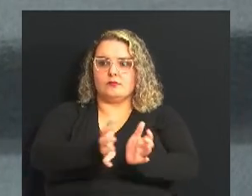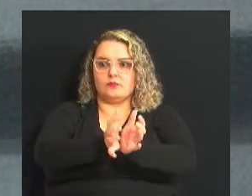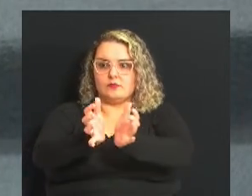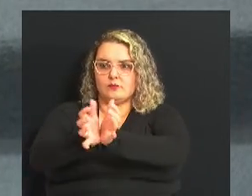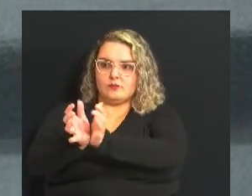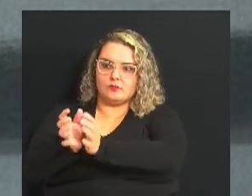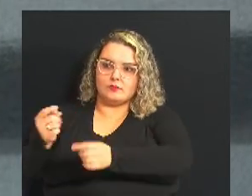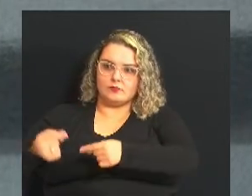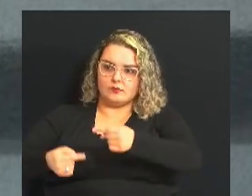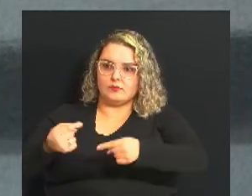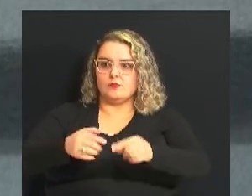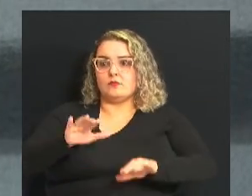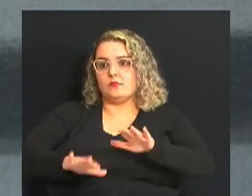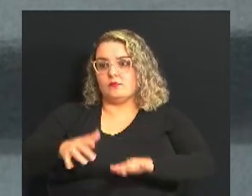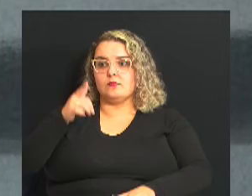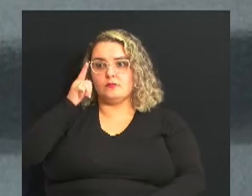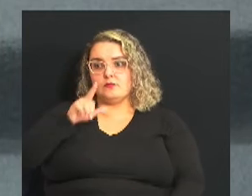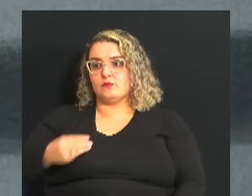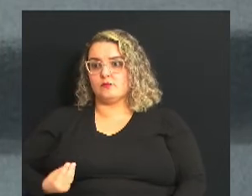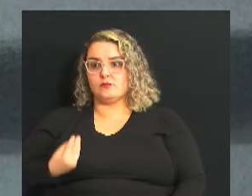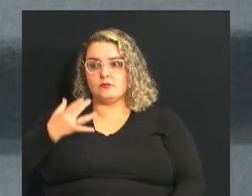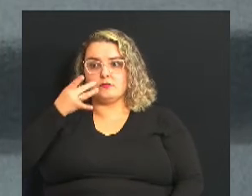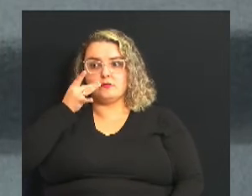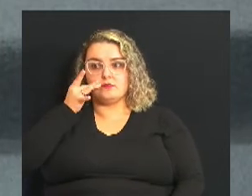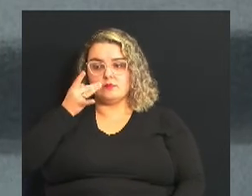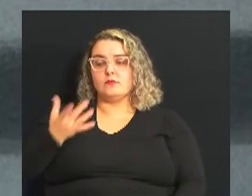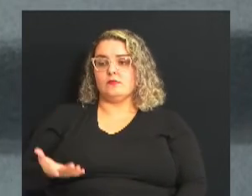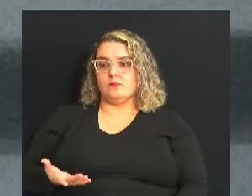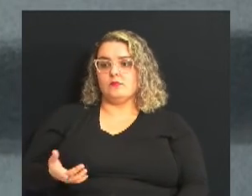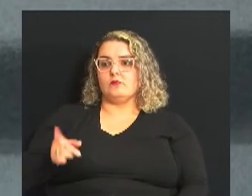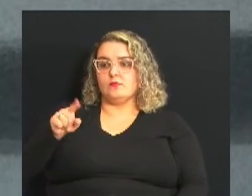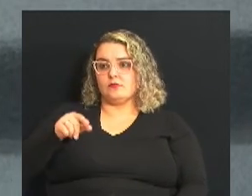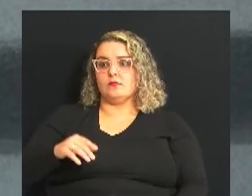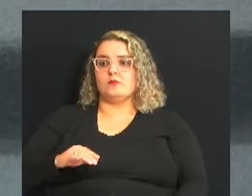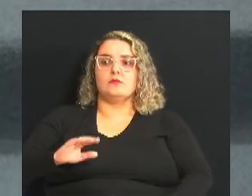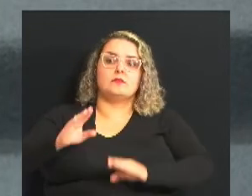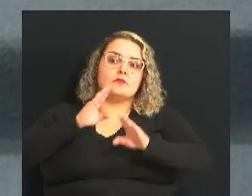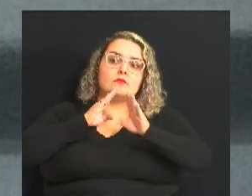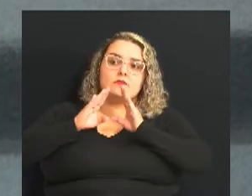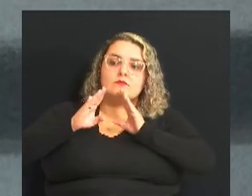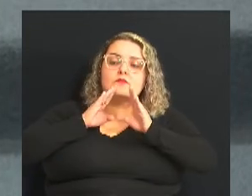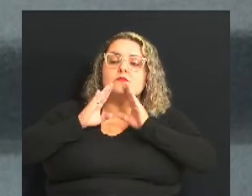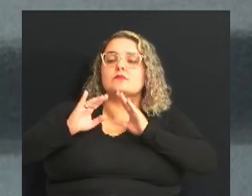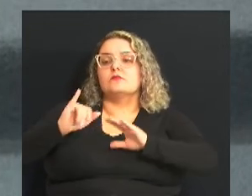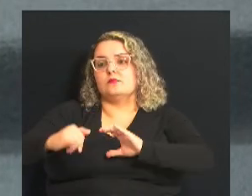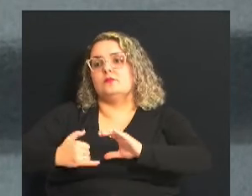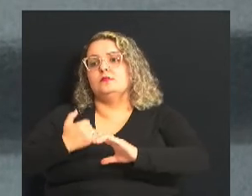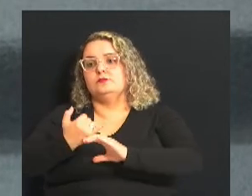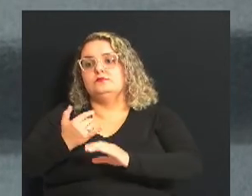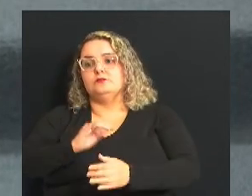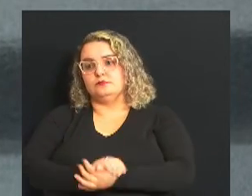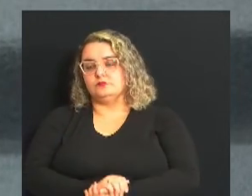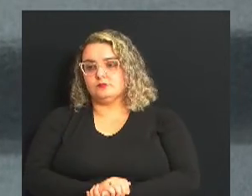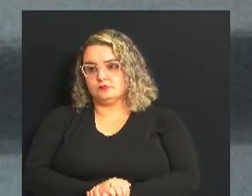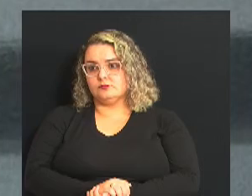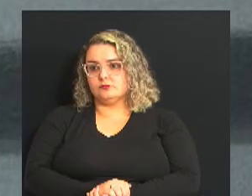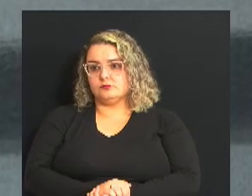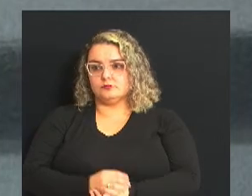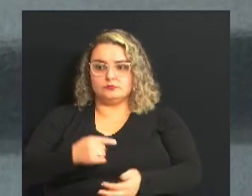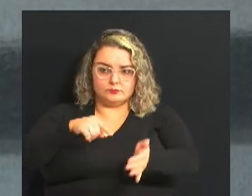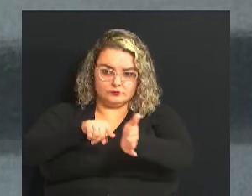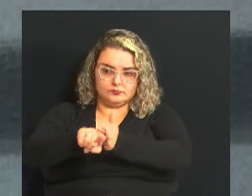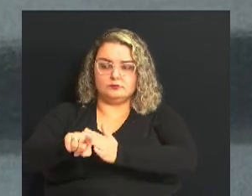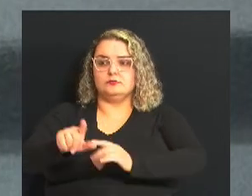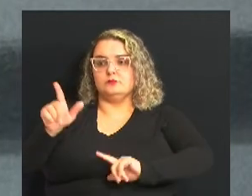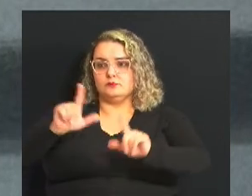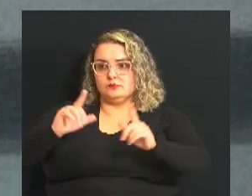discussões que nem sempre a gente consegue estar presente através do Facebook ou do YouTube, né? A minha pergunta para a TV